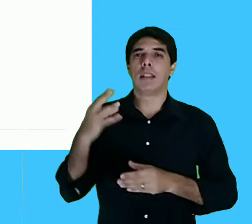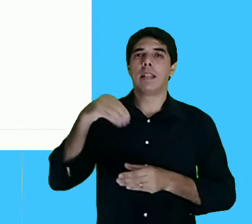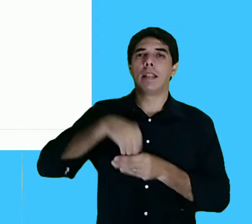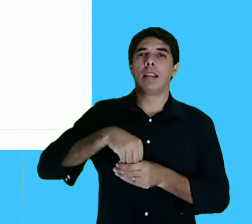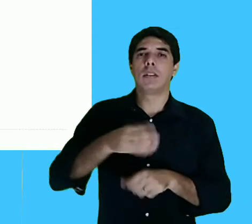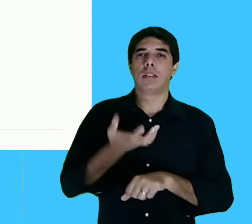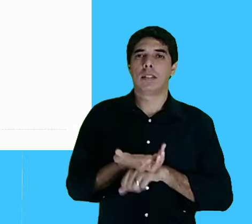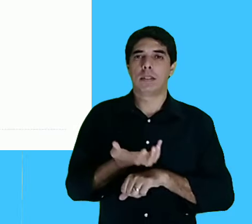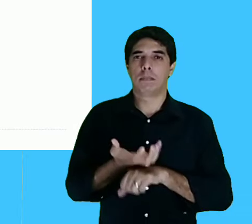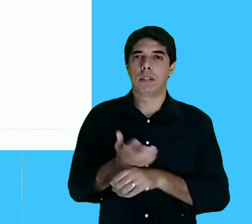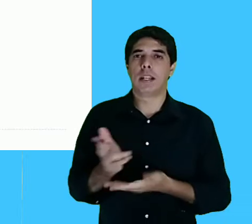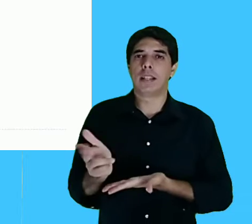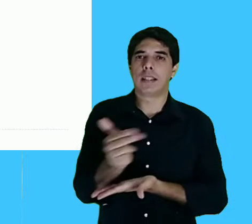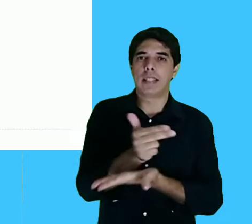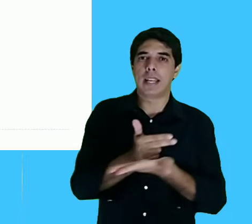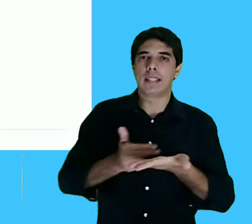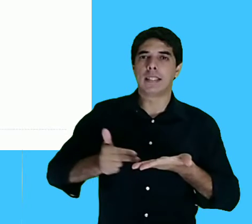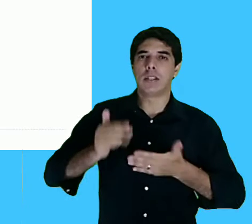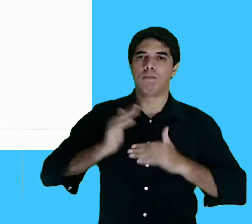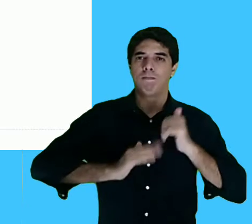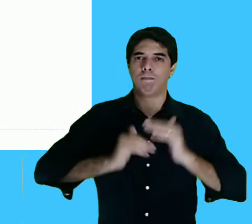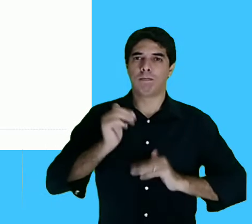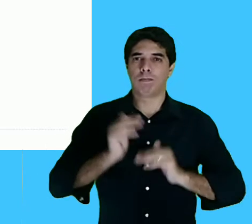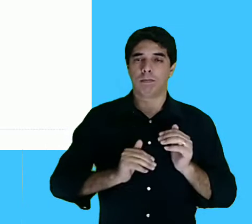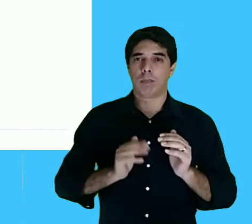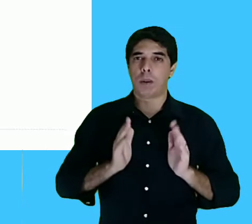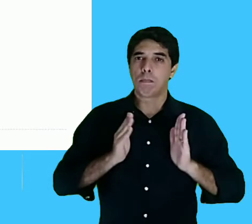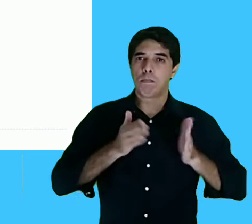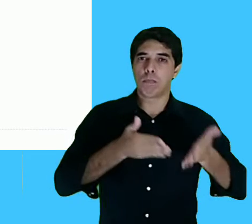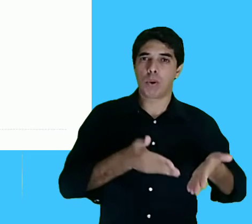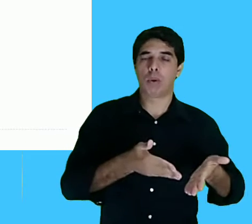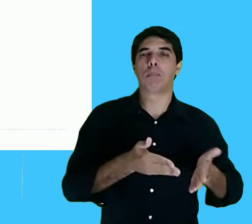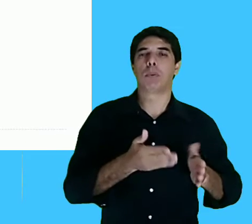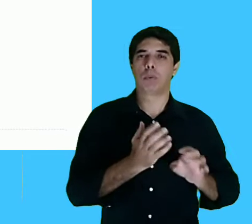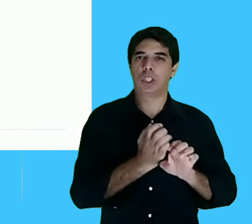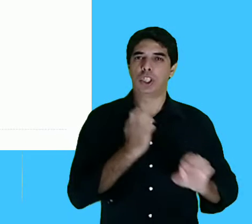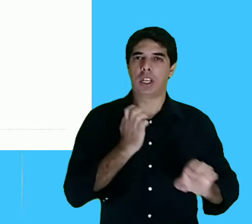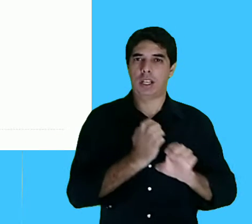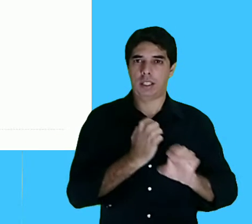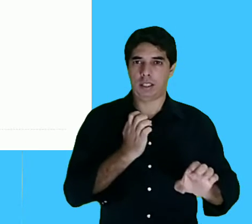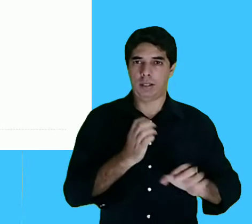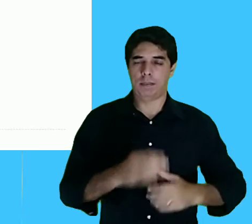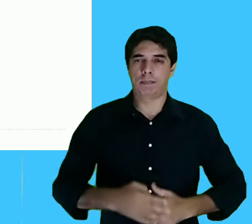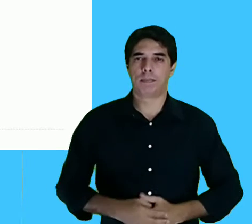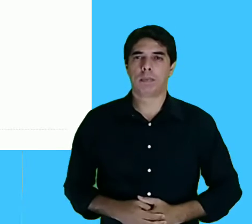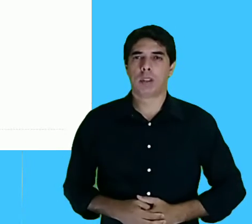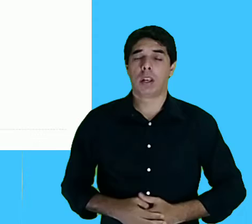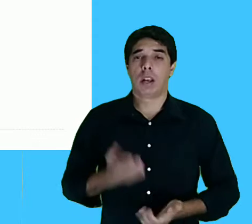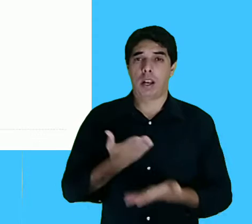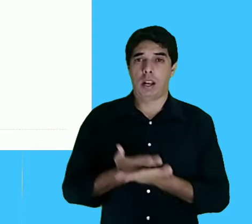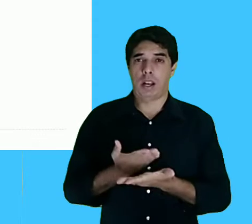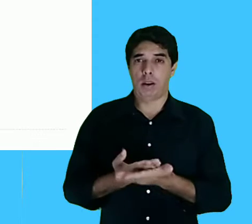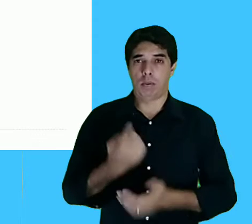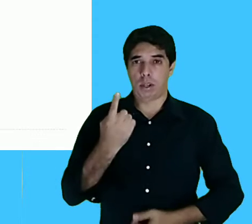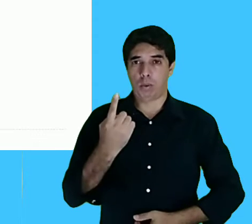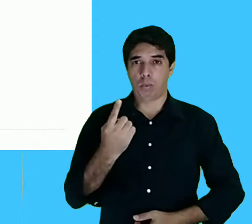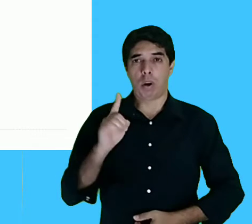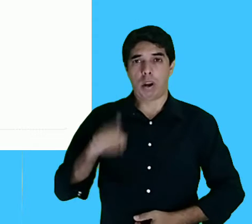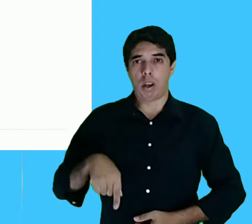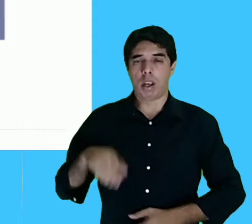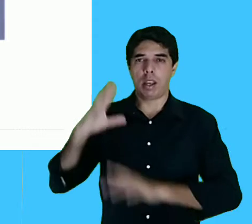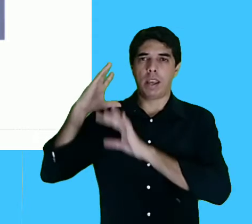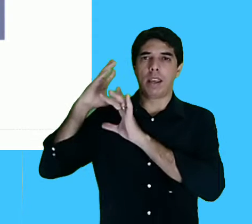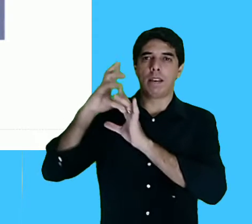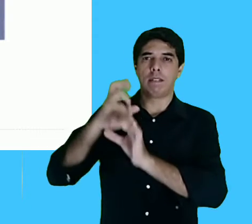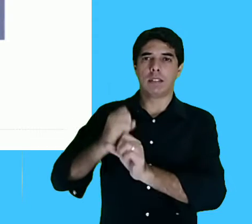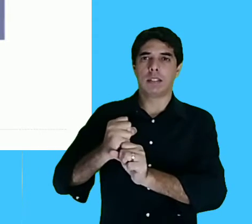para Engenharia e nela nós vamos trabalhar a aula 1, que é uma aula de revisão.